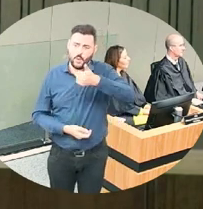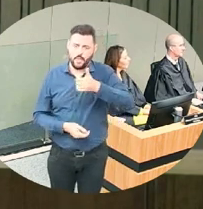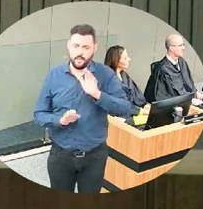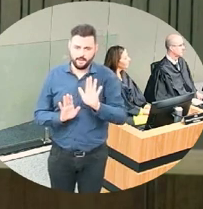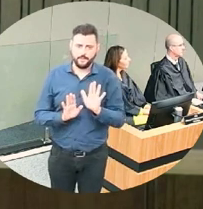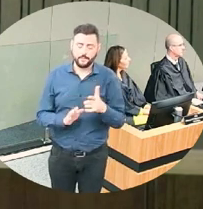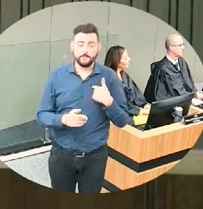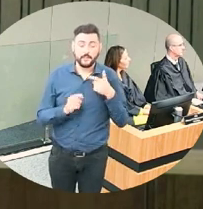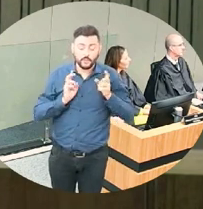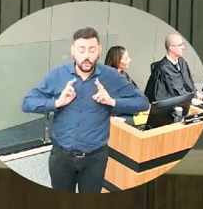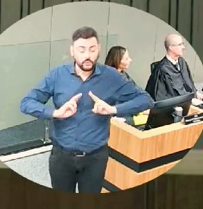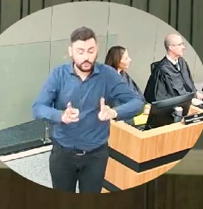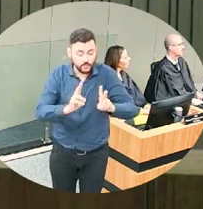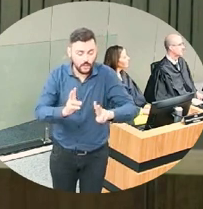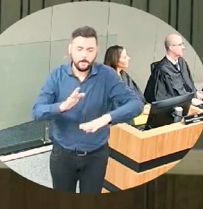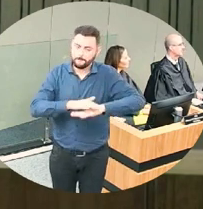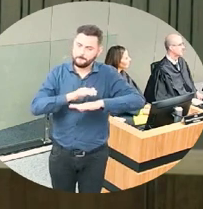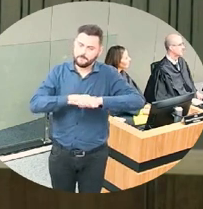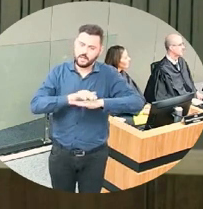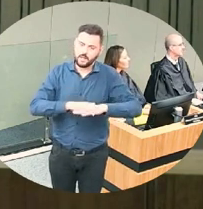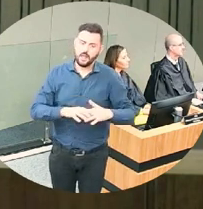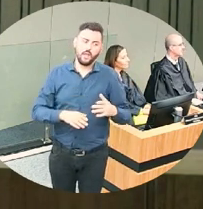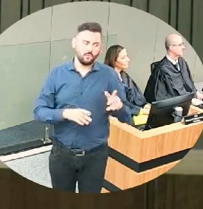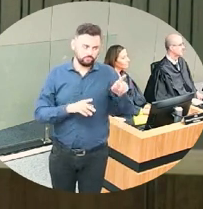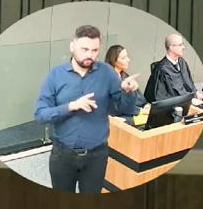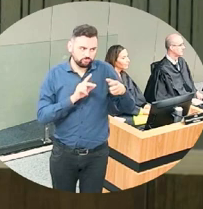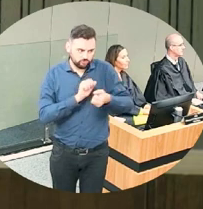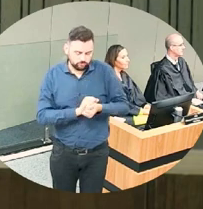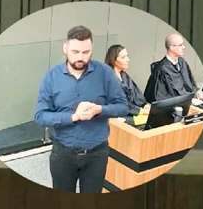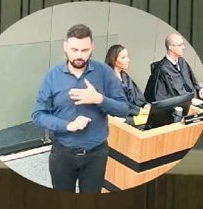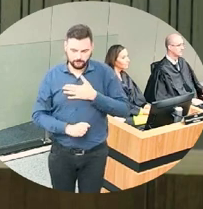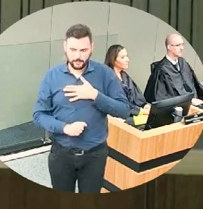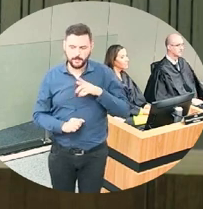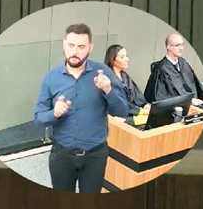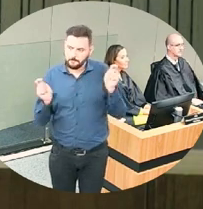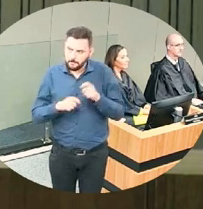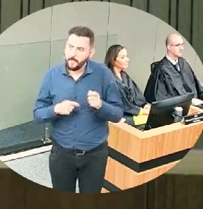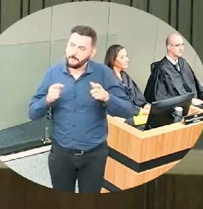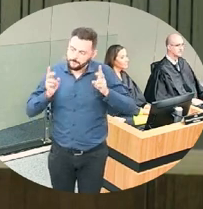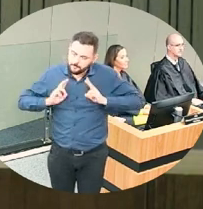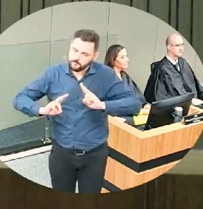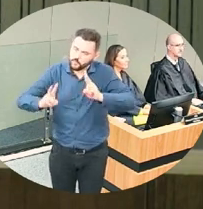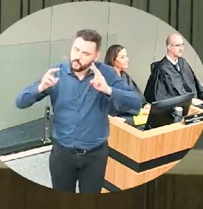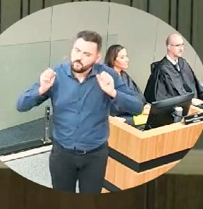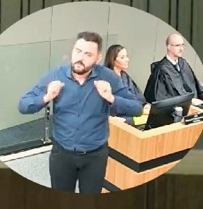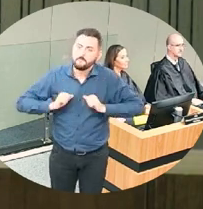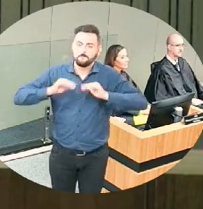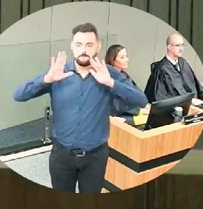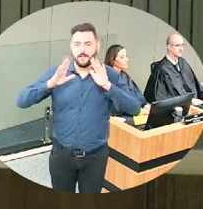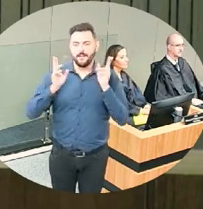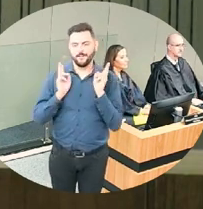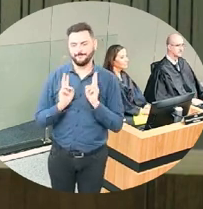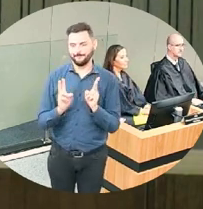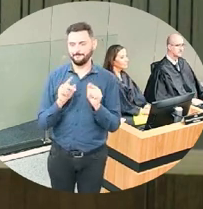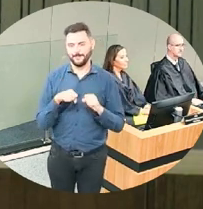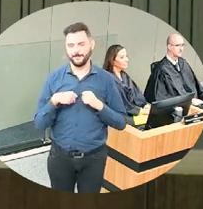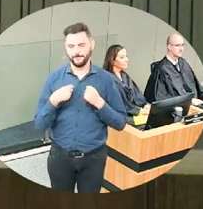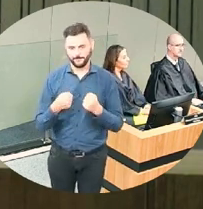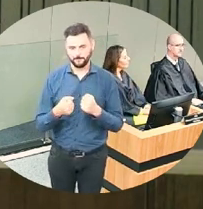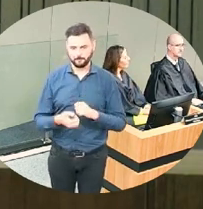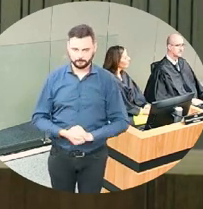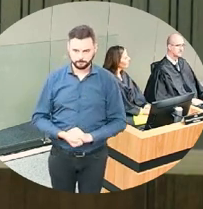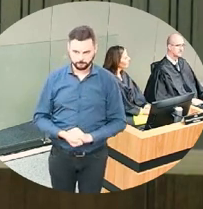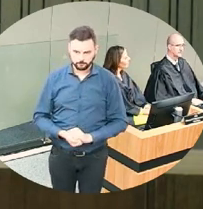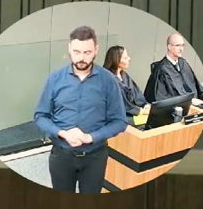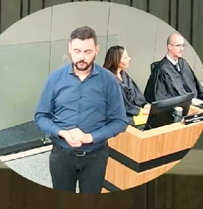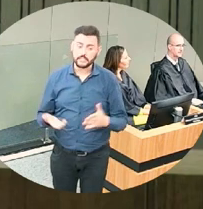Continuará em ótimas mãos já esteve e Continuará na mesma linha